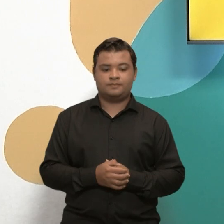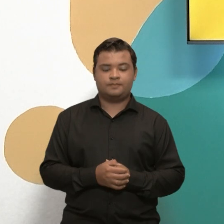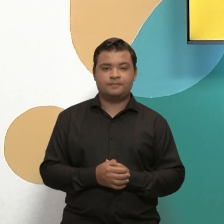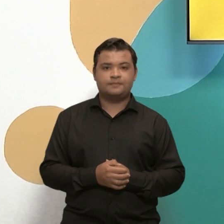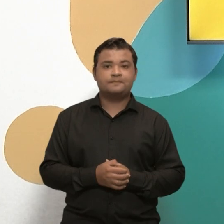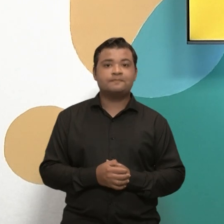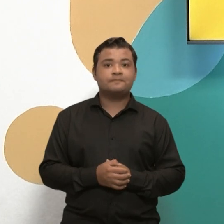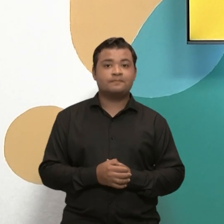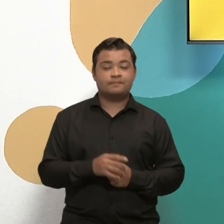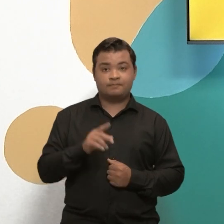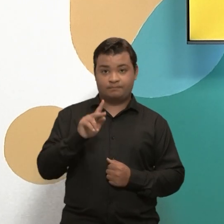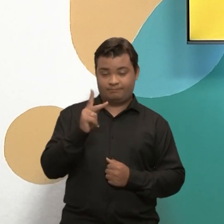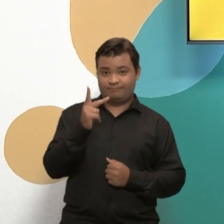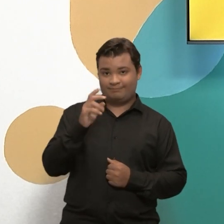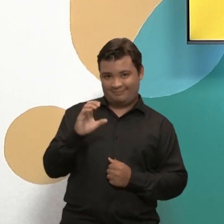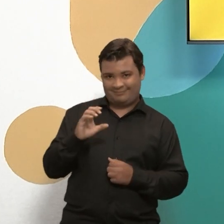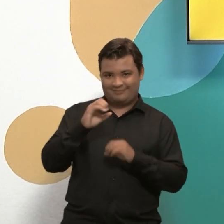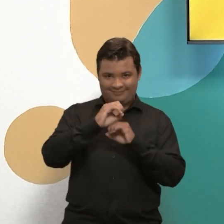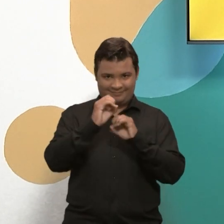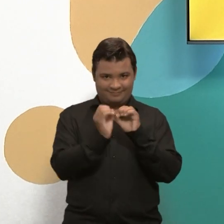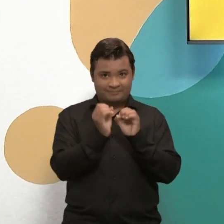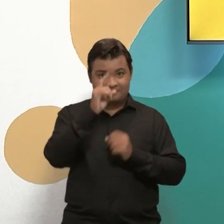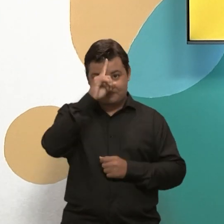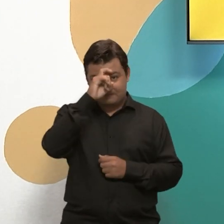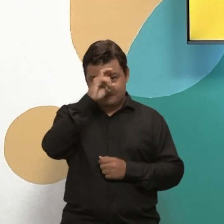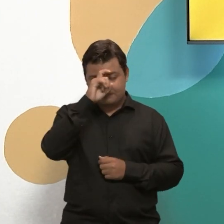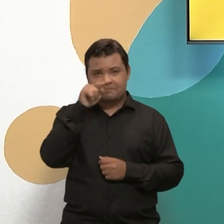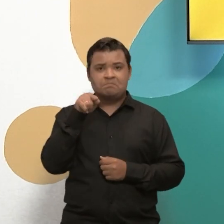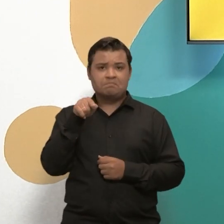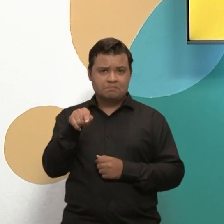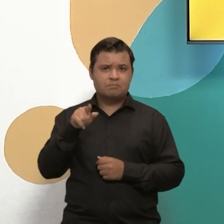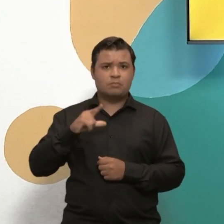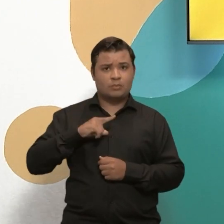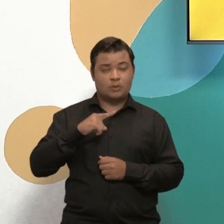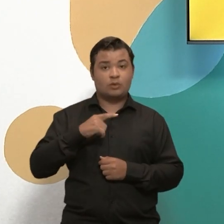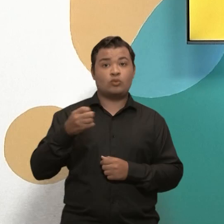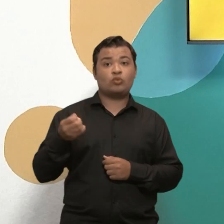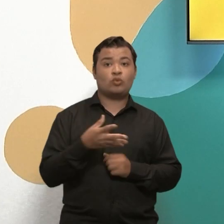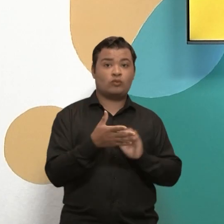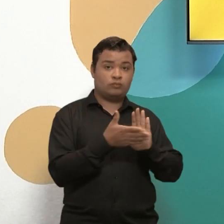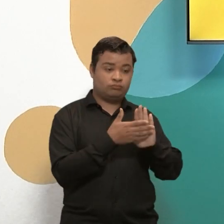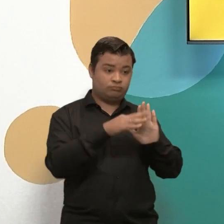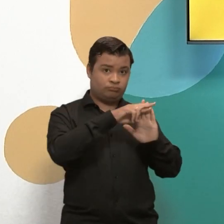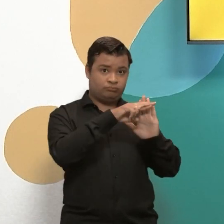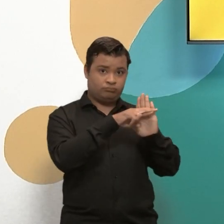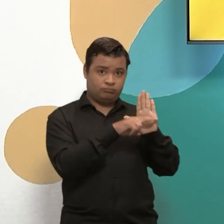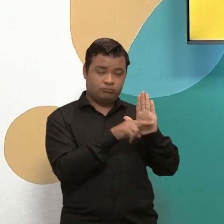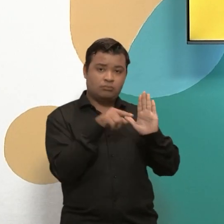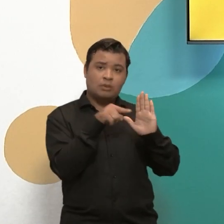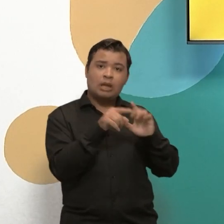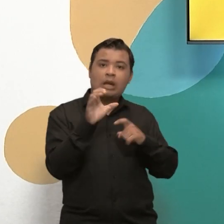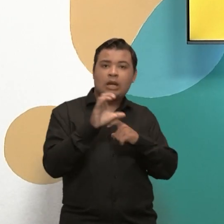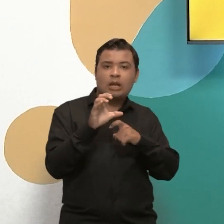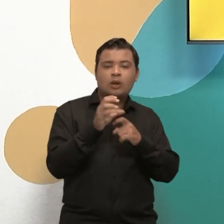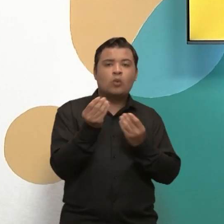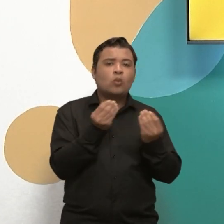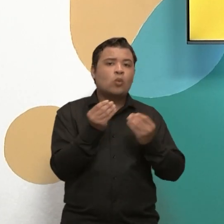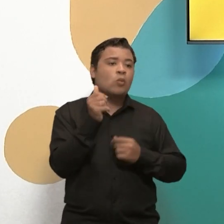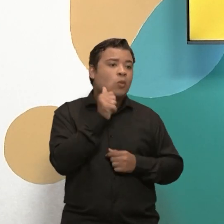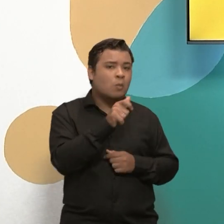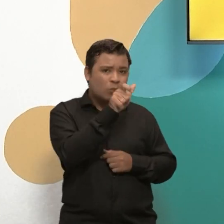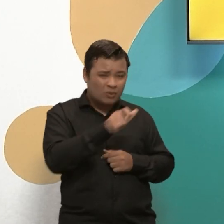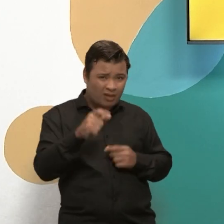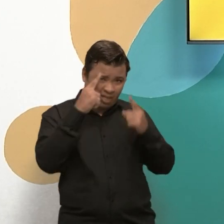o Hospital das Clínicas, UFG-BCER, acaba de implementar um protocolo clínico de atenção às mulheres em situação